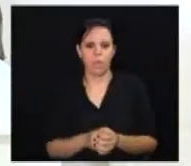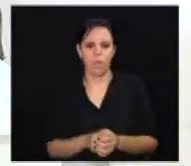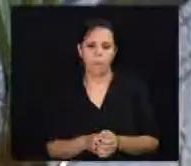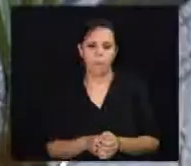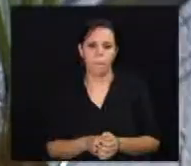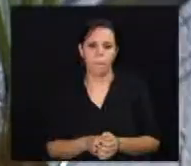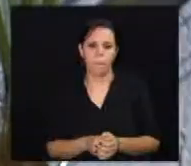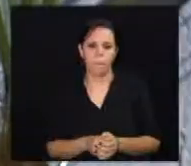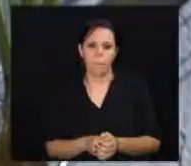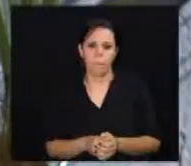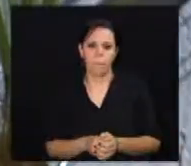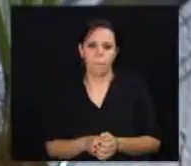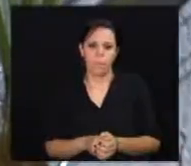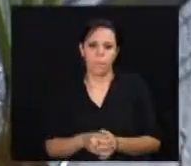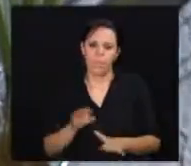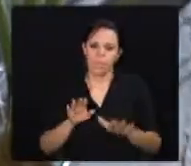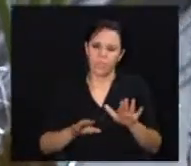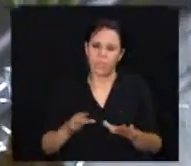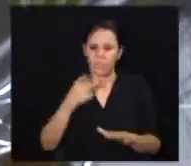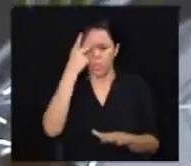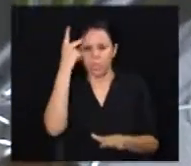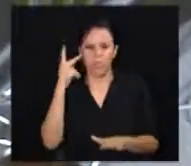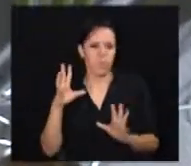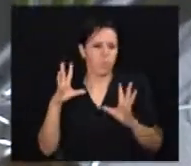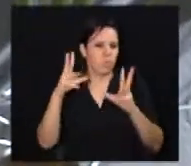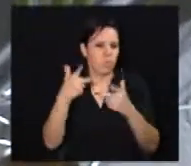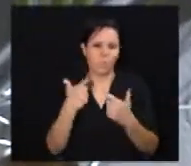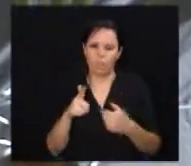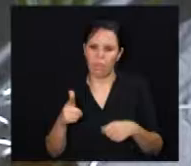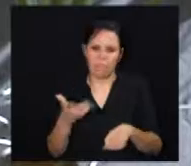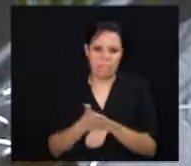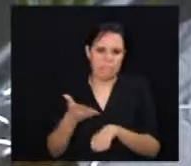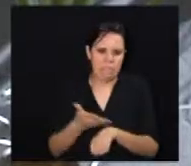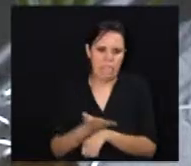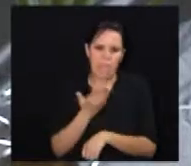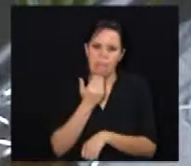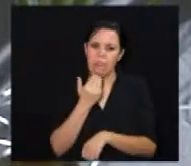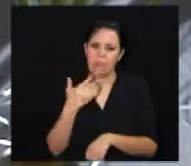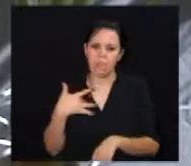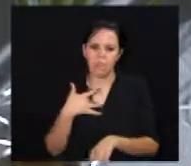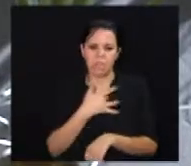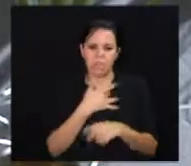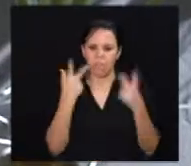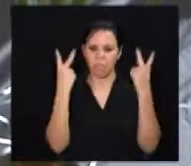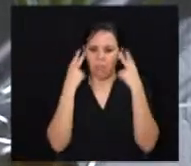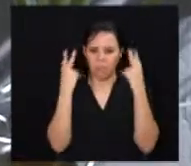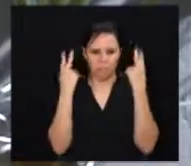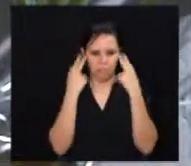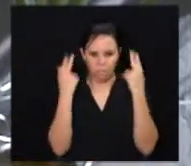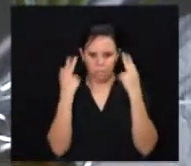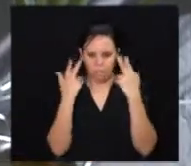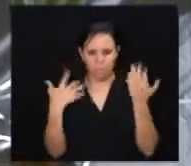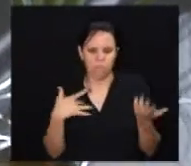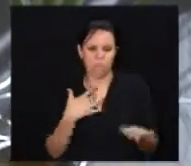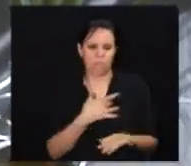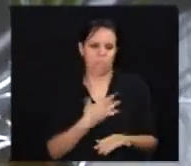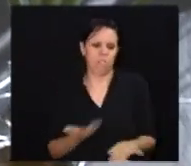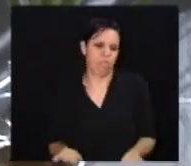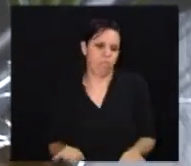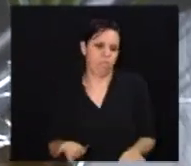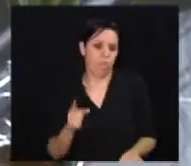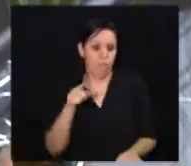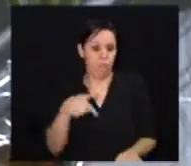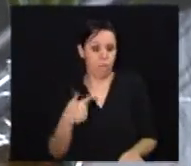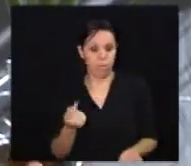essa questão. Nem todo mundo tem acesso a alimento orgânico, nem todo mundo tem acesso a um alimento produzido de uma maneira saudável. Então é uma maneira de a